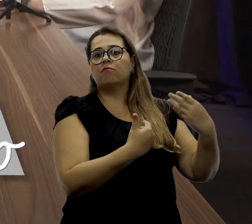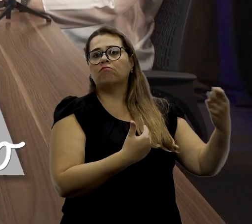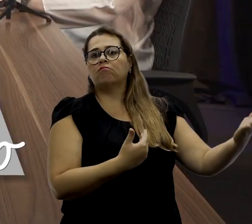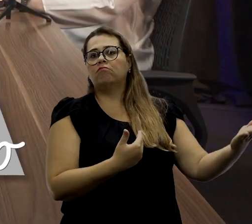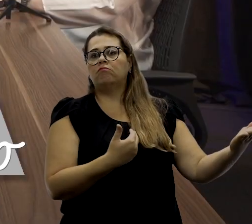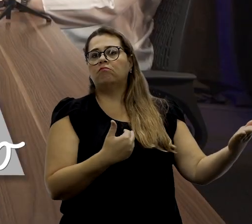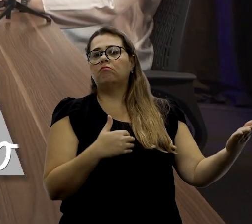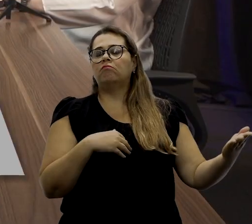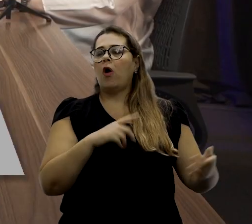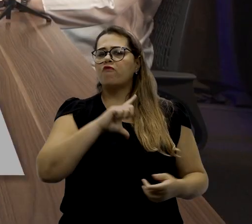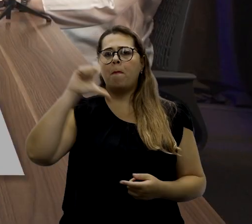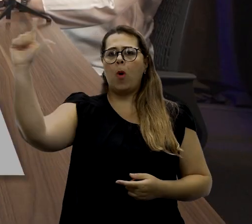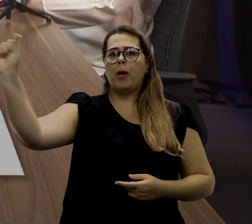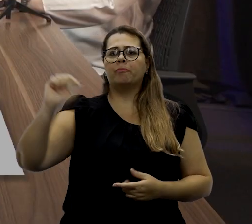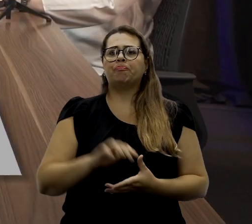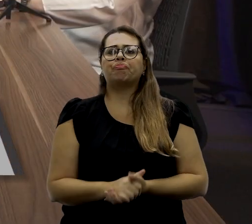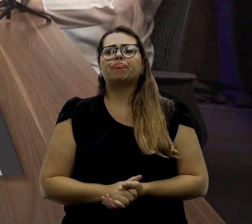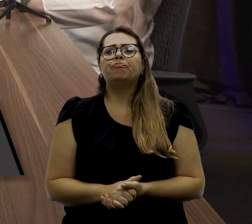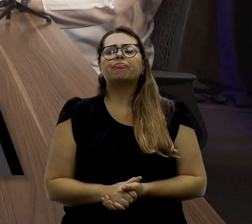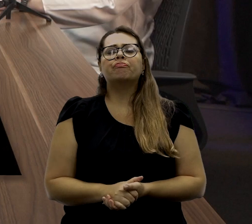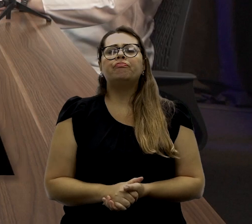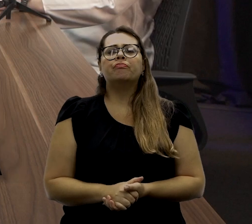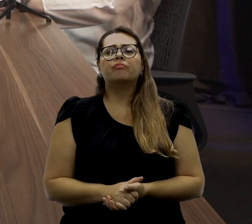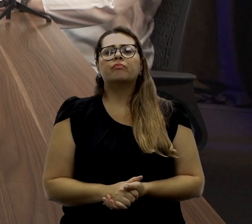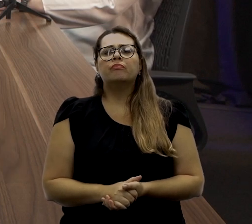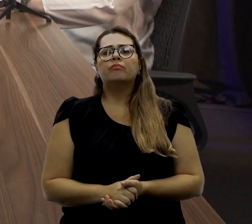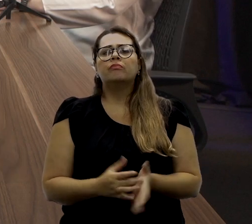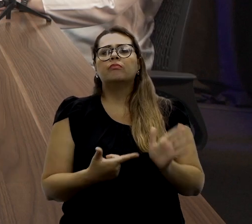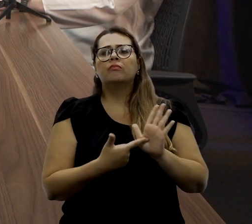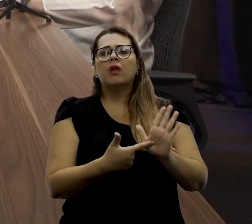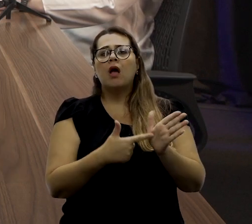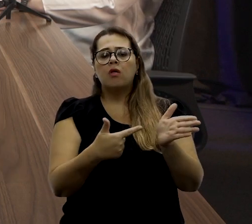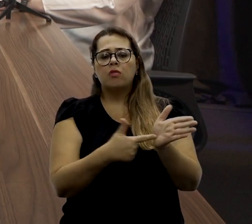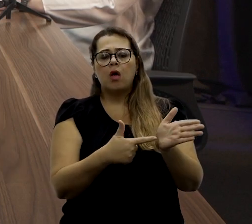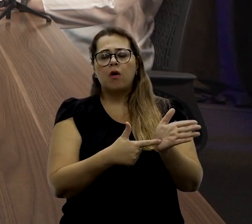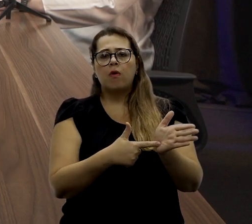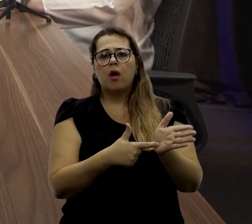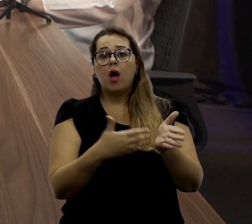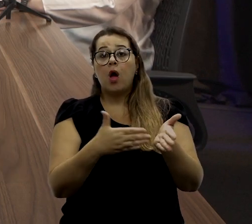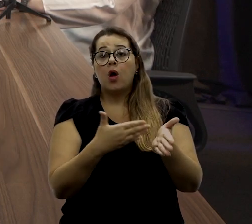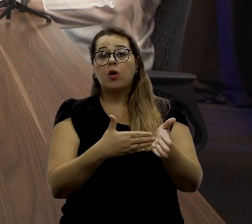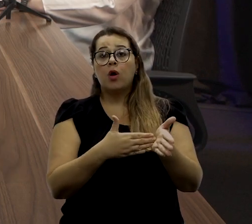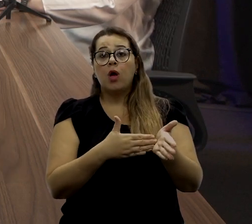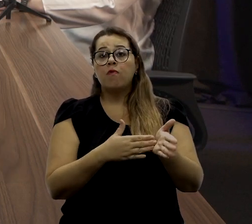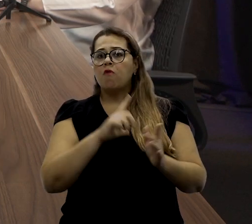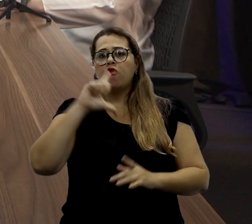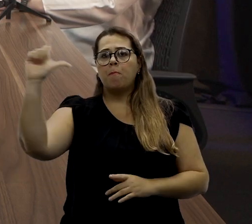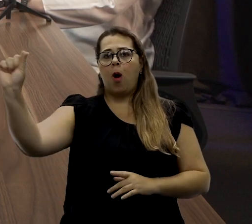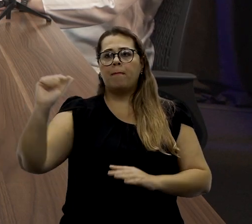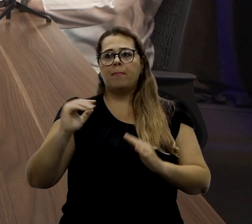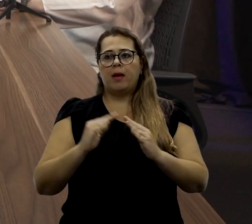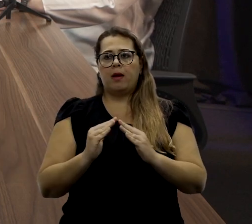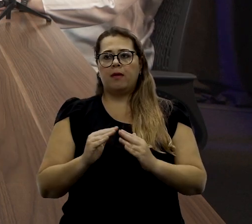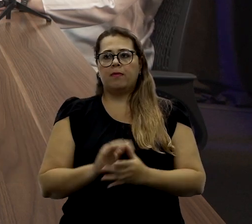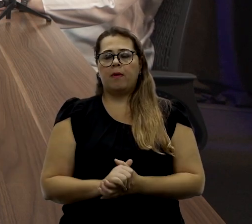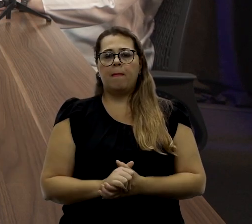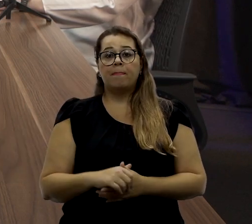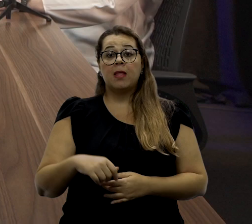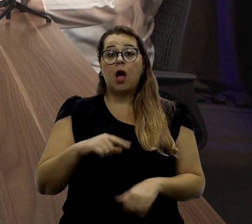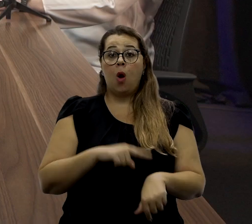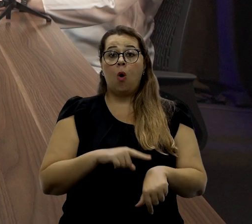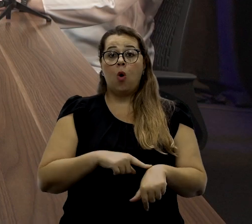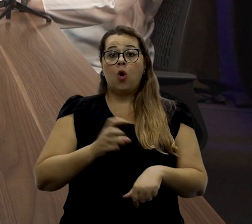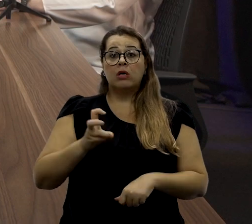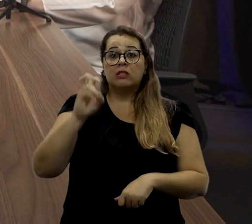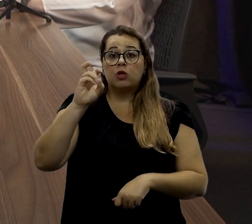embora para casa. Quando deu mais ou menos 5 horas da tarde, tinha um carimbo assim, onde você encontrou esse livro? Deixei o livro lá e fui embora para casa. 5